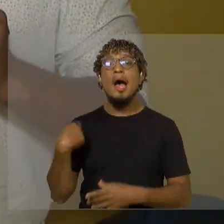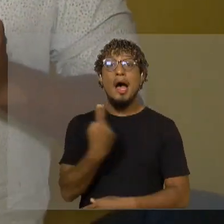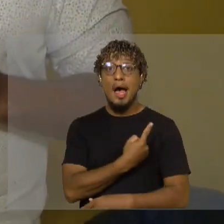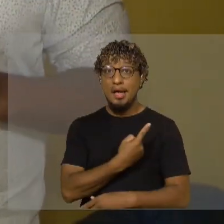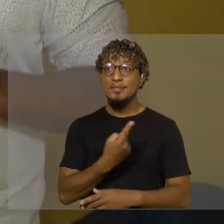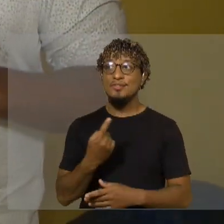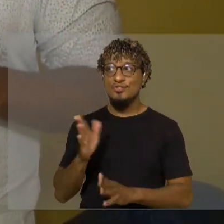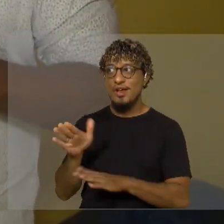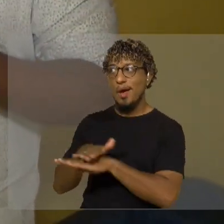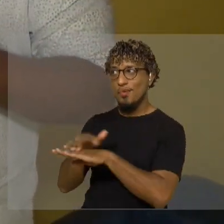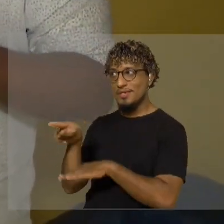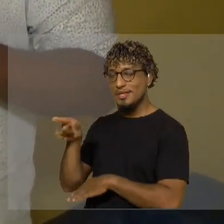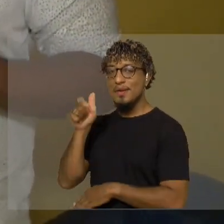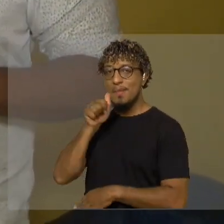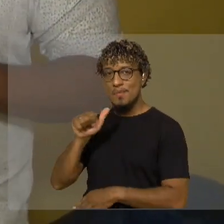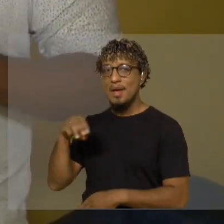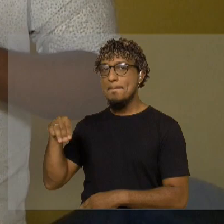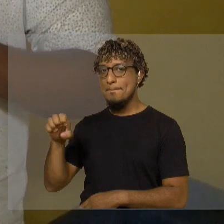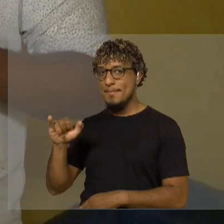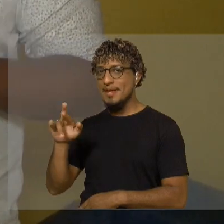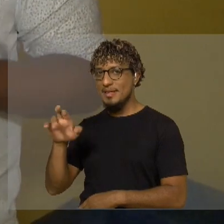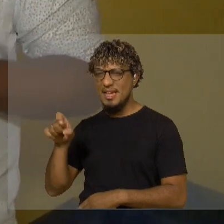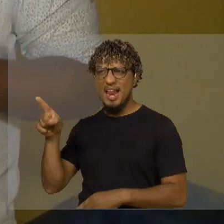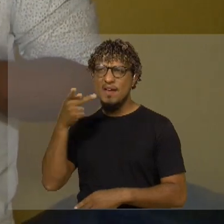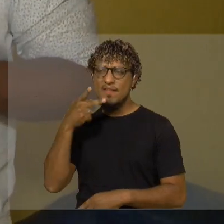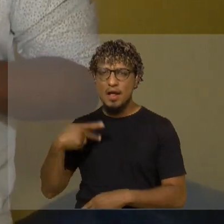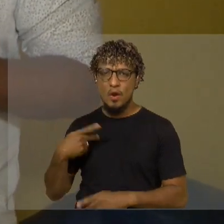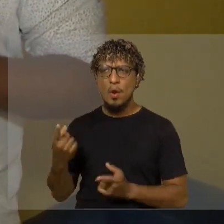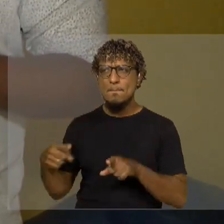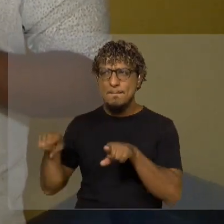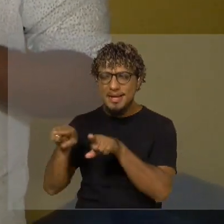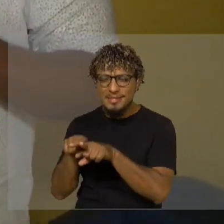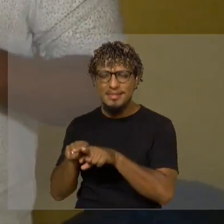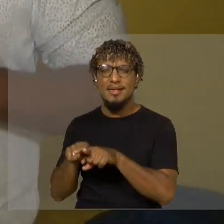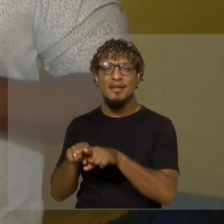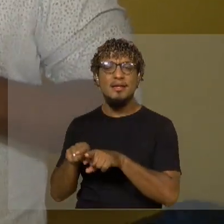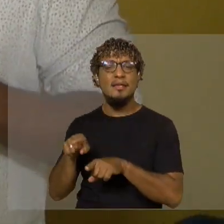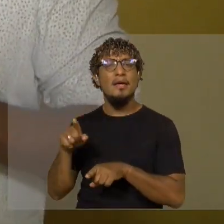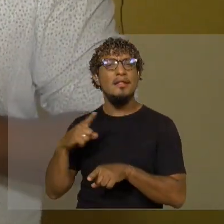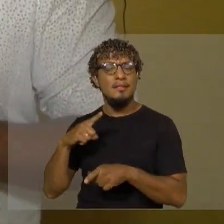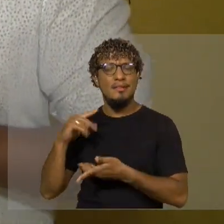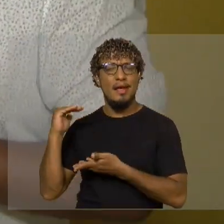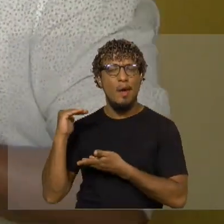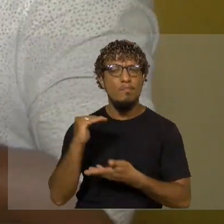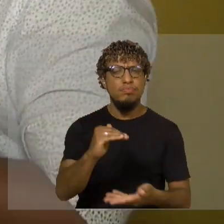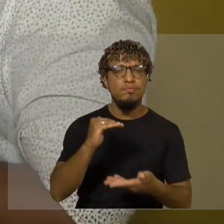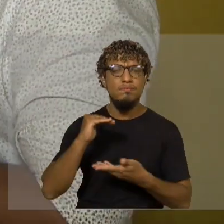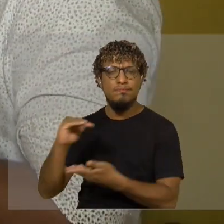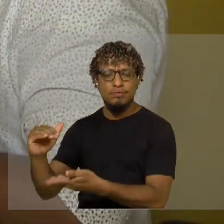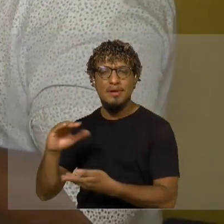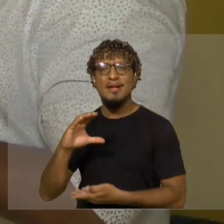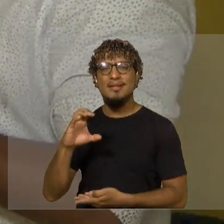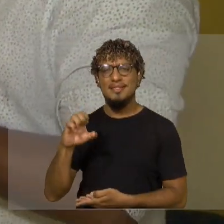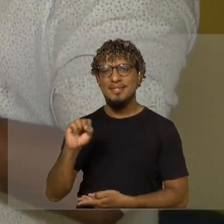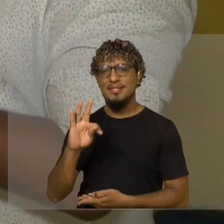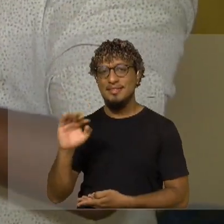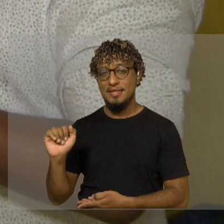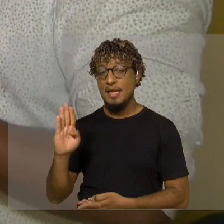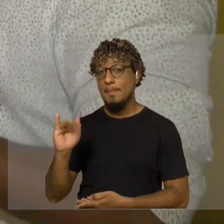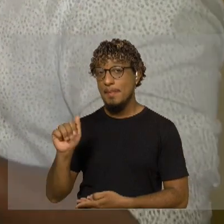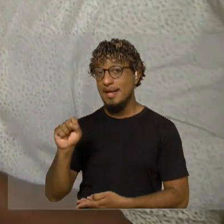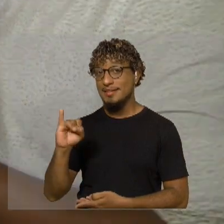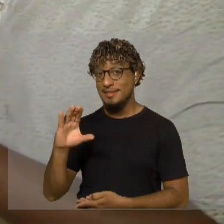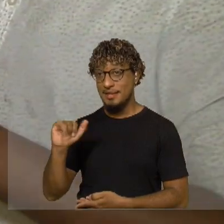Meire, ela falou um pouco sobre a parceria com a CUFA, né, com a entrega aí de cestas básicas aqui na comunidade, mas além desses projetos